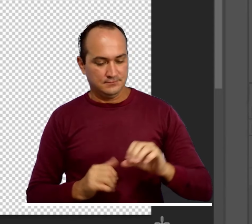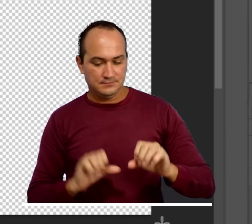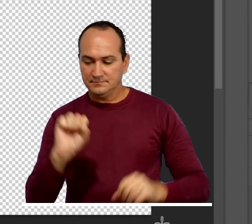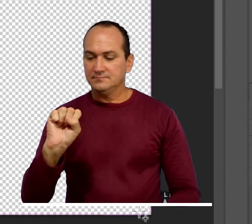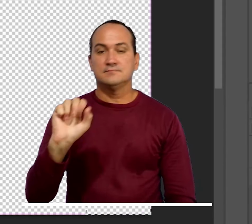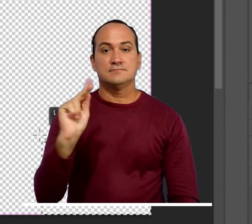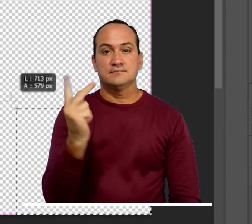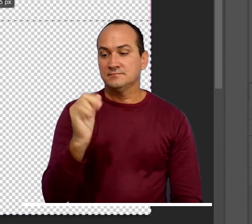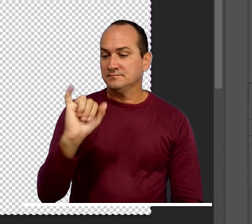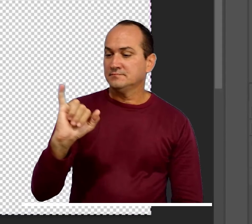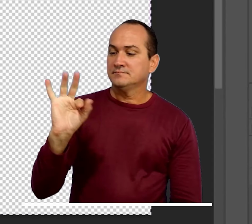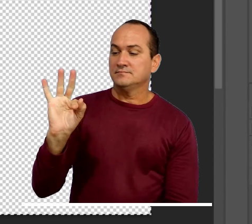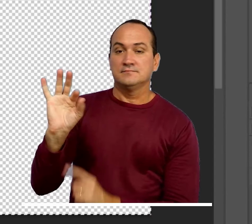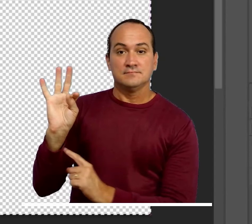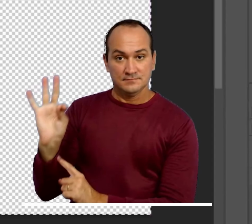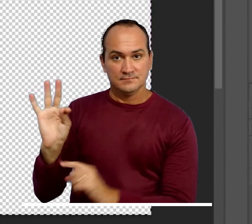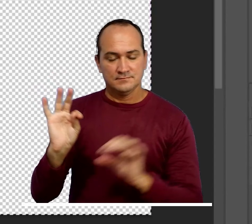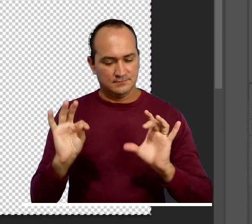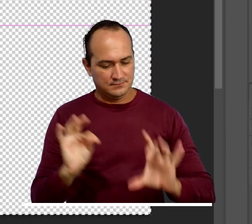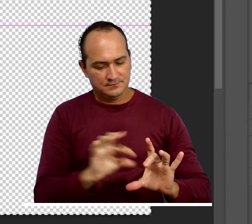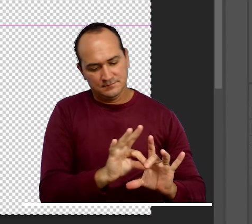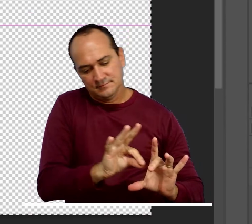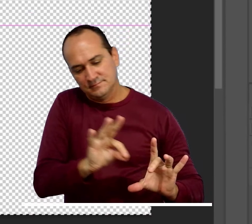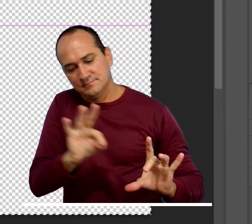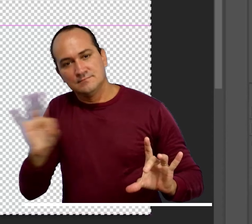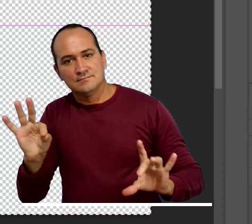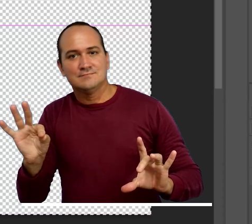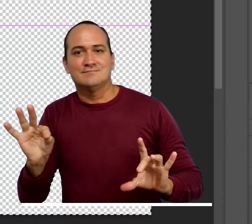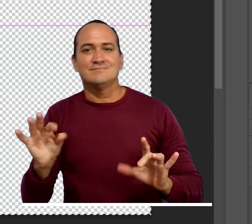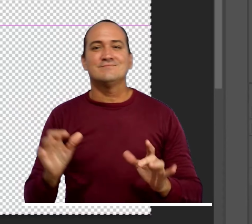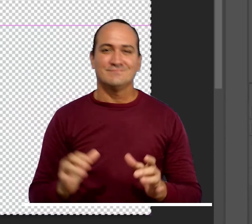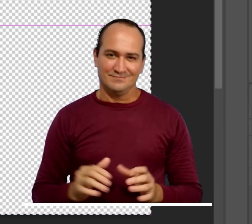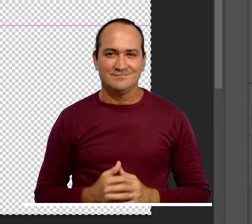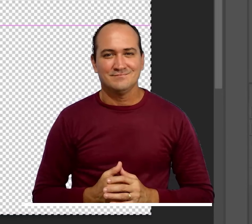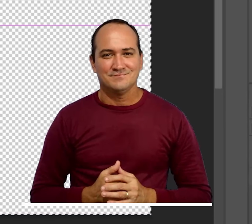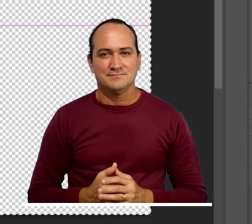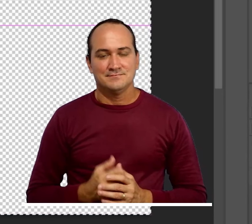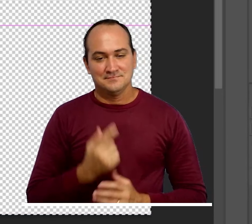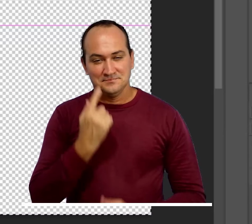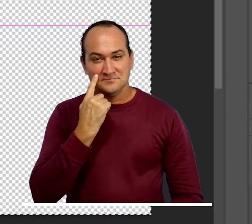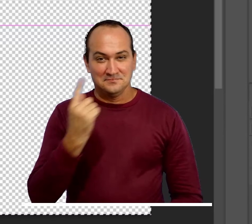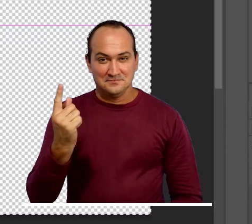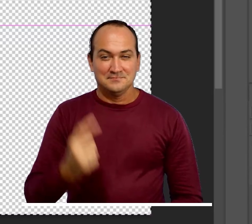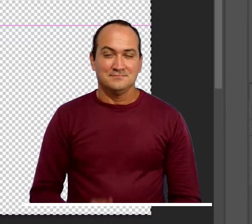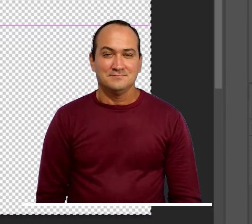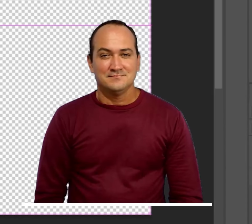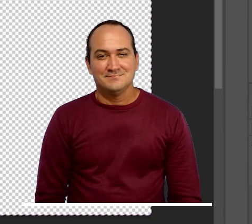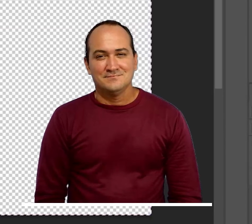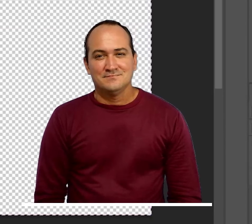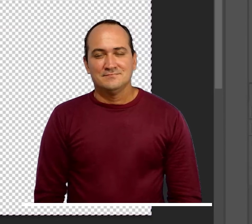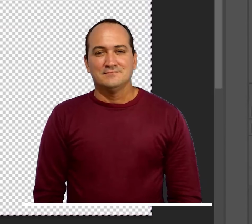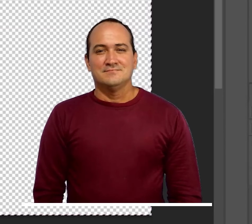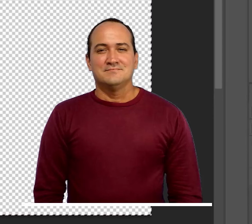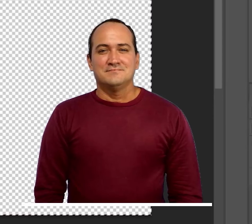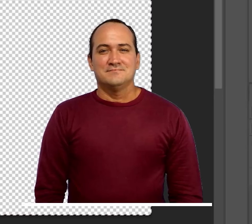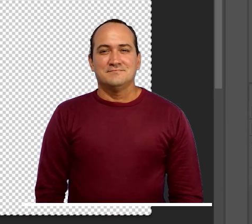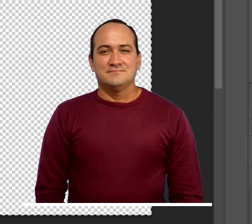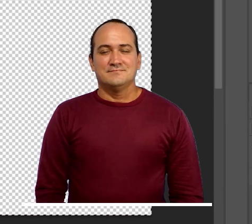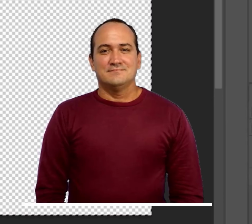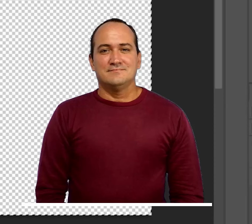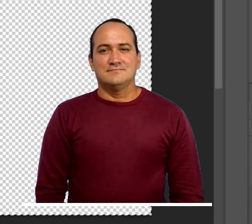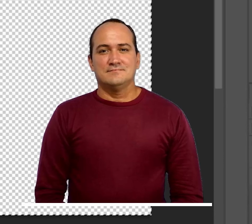Shift e arrastando aqui para selecionar também mais alguns lugares, tá? Então vou selecionar um pouco aqui desse outro lado também, vou também